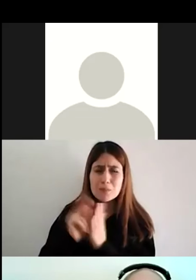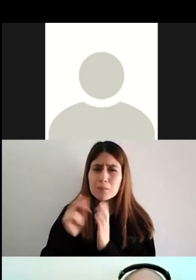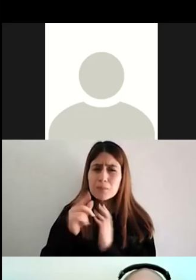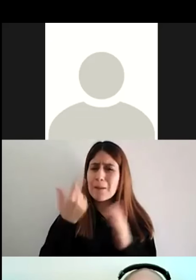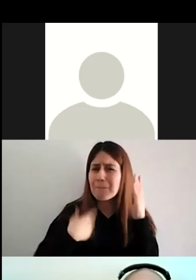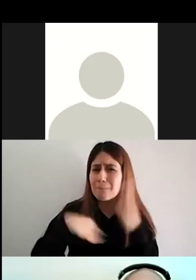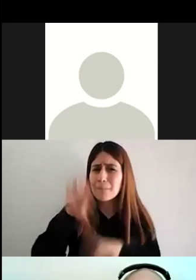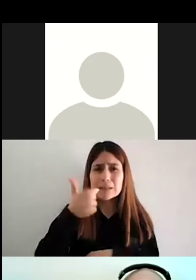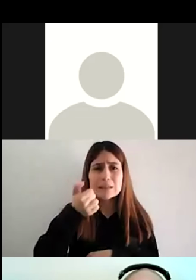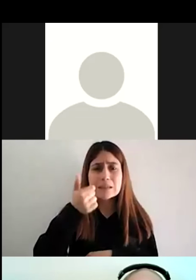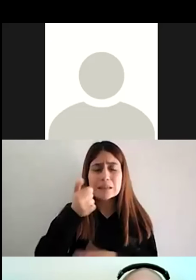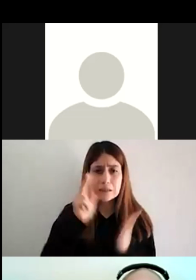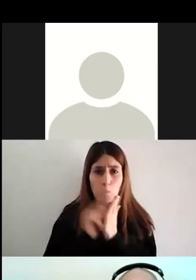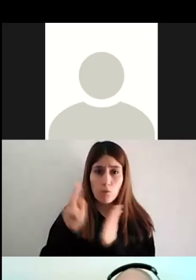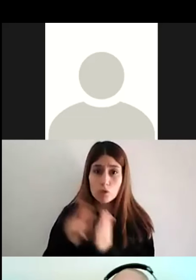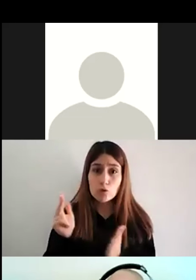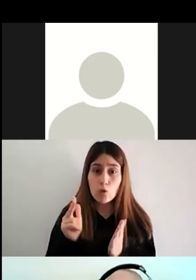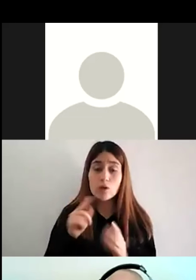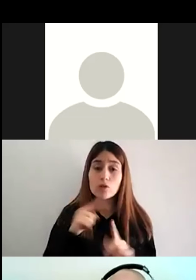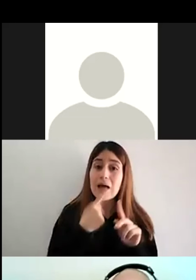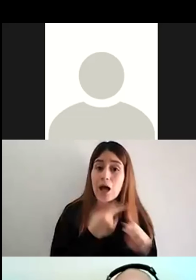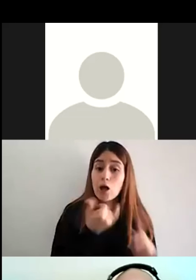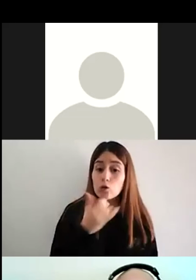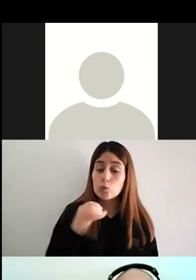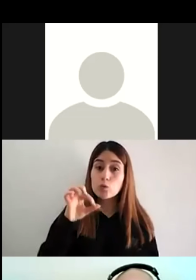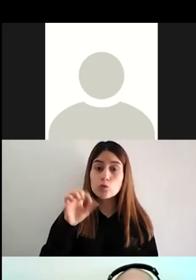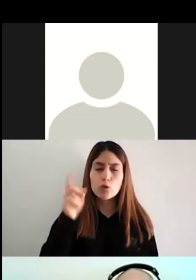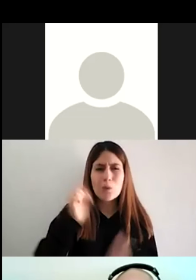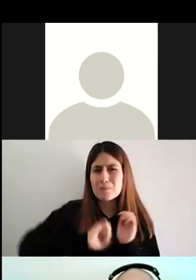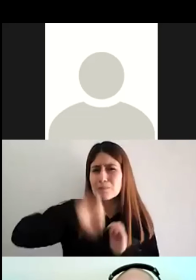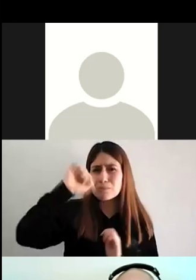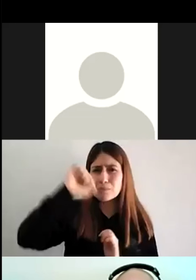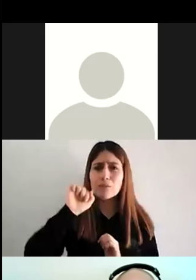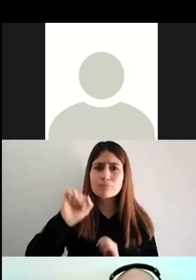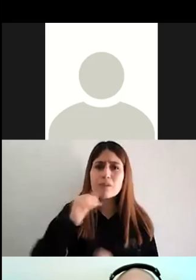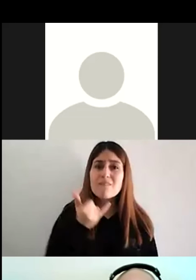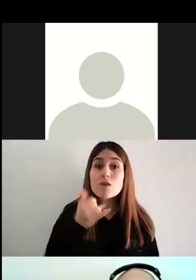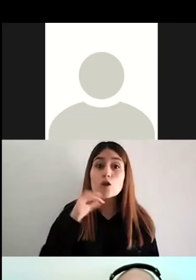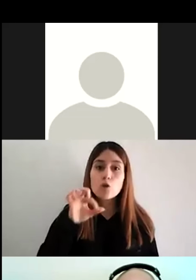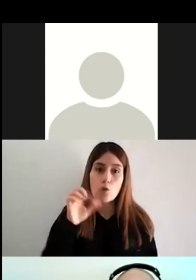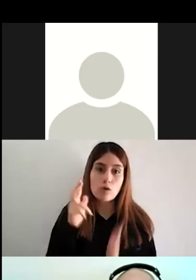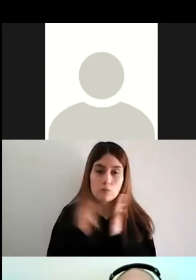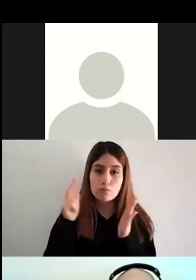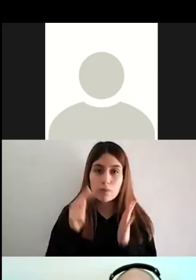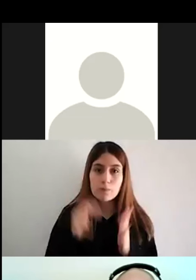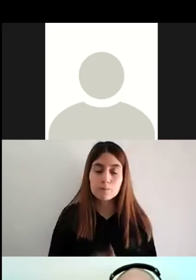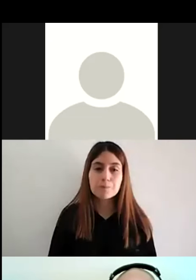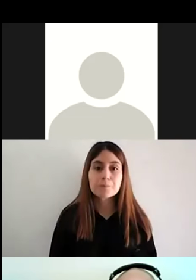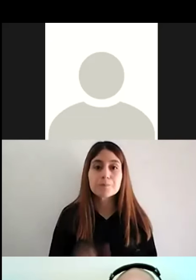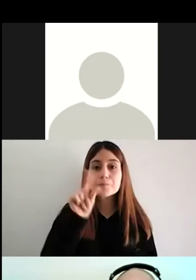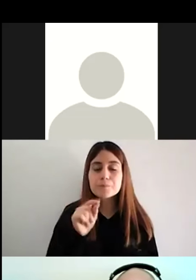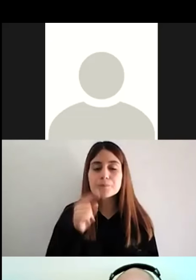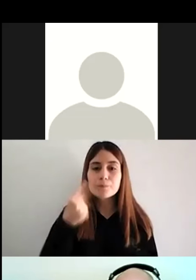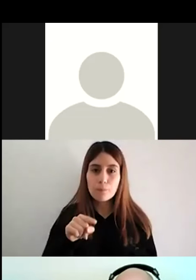15 aprovações. E 2018 foi recordista com 28 aprovações. Também